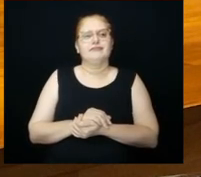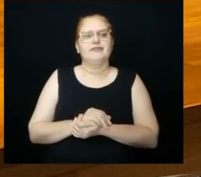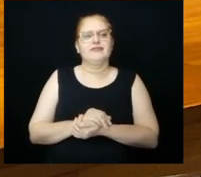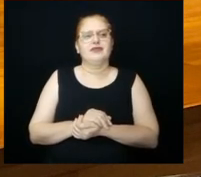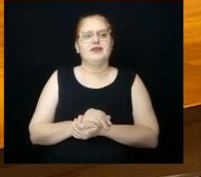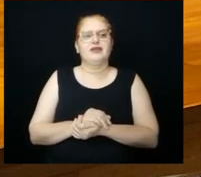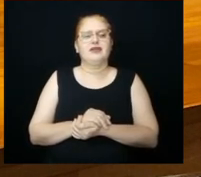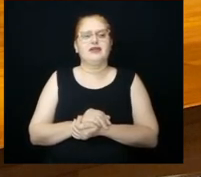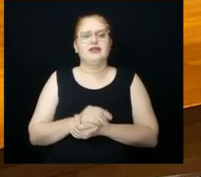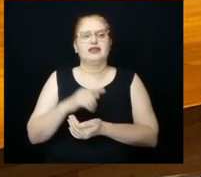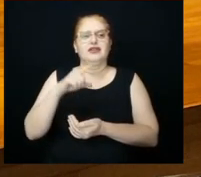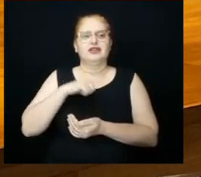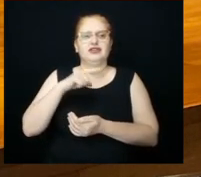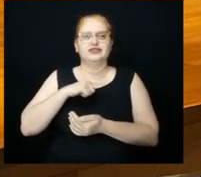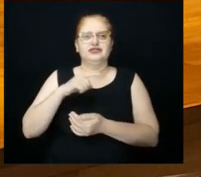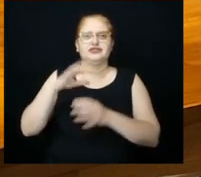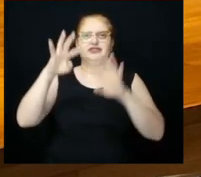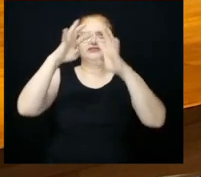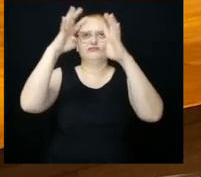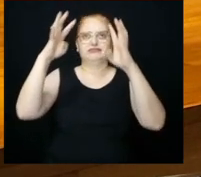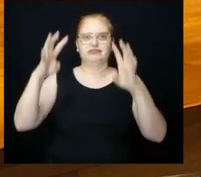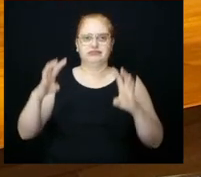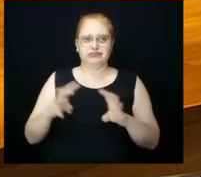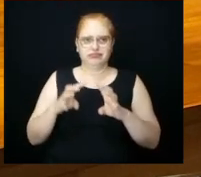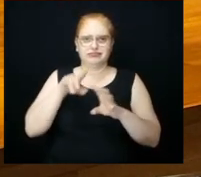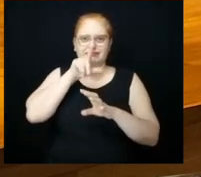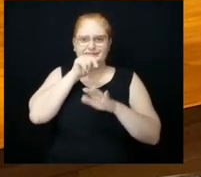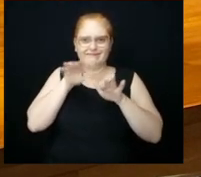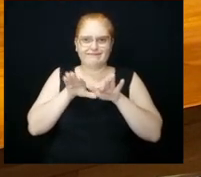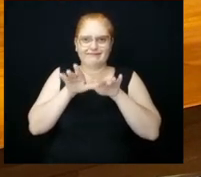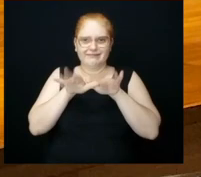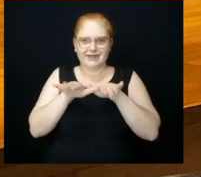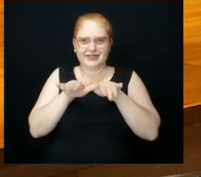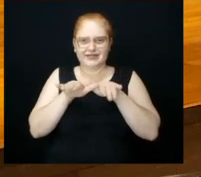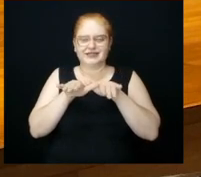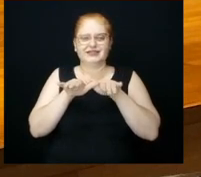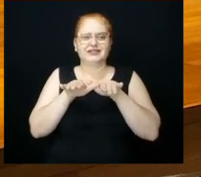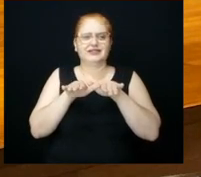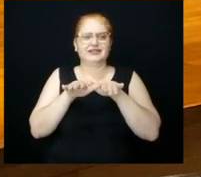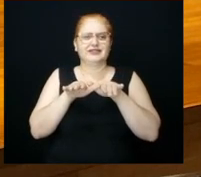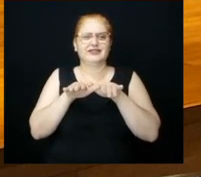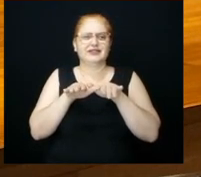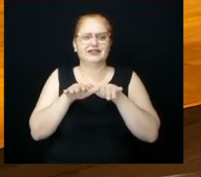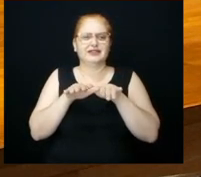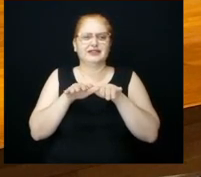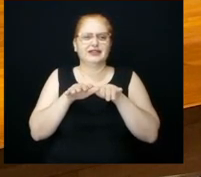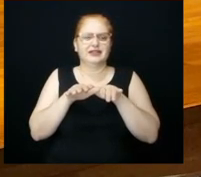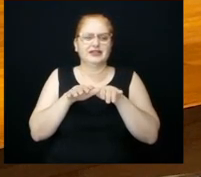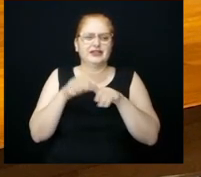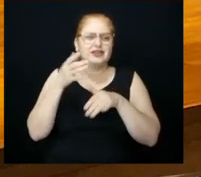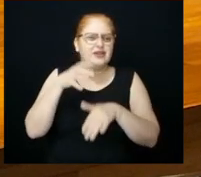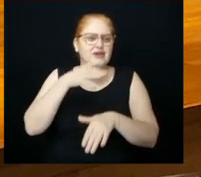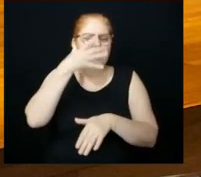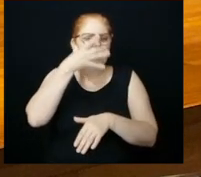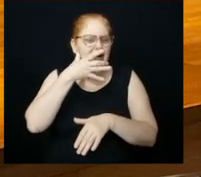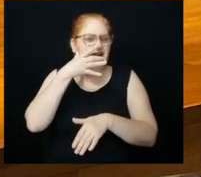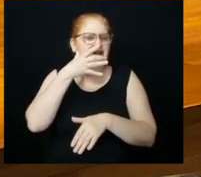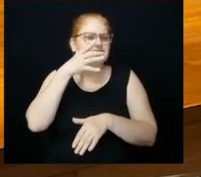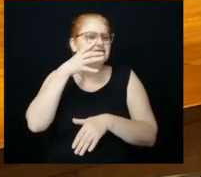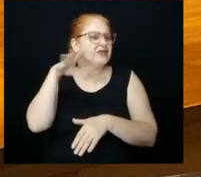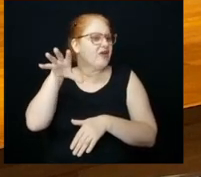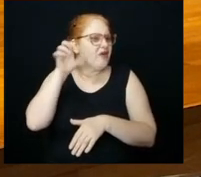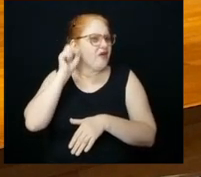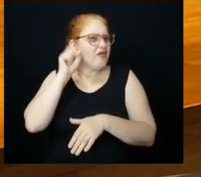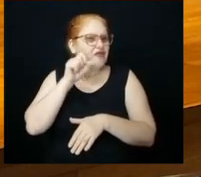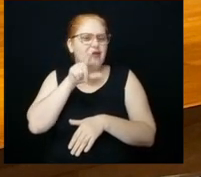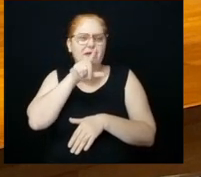as mãos nos buraquinhos pequeninos e quase posso jurar que ouvi o barulho das rolas quando, ao fim da tarde, eu